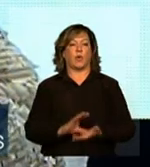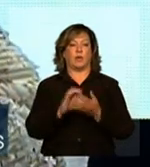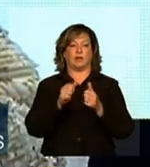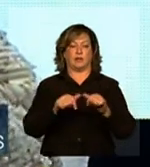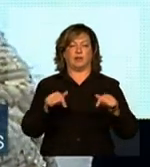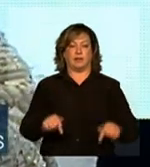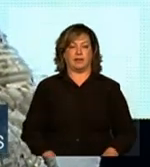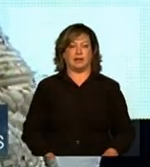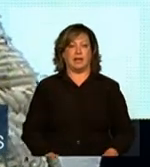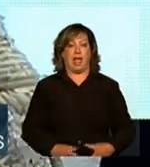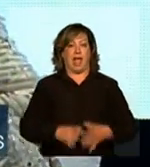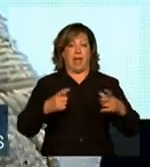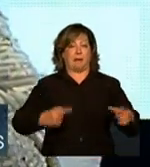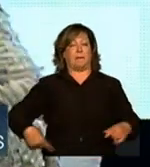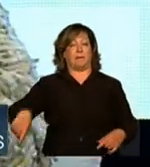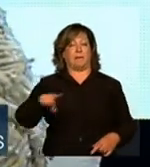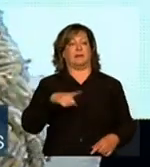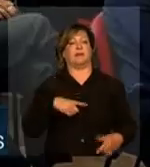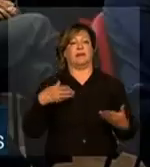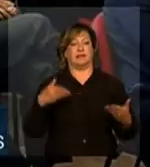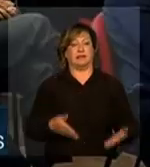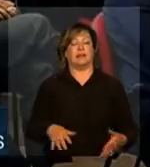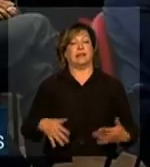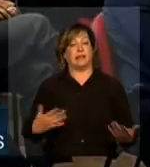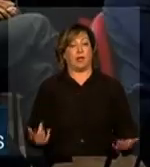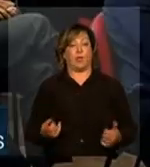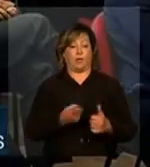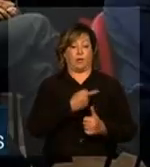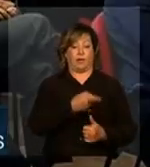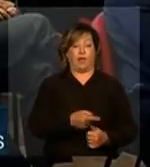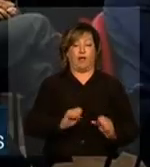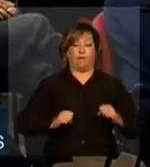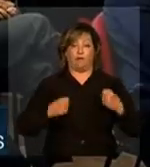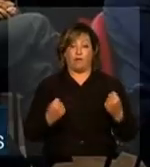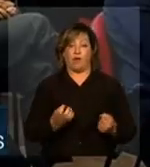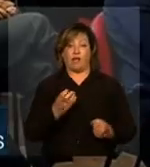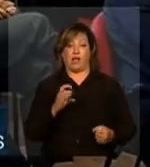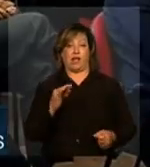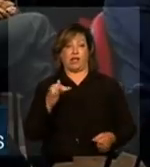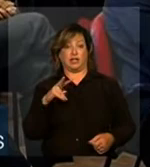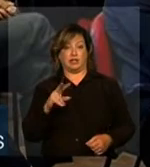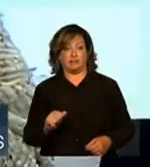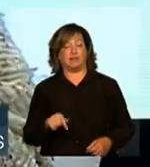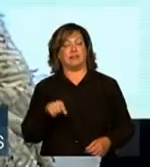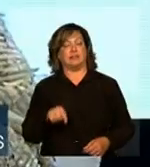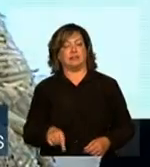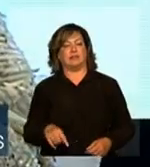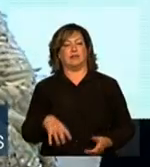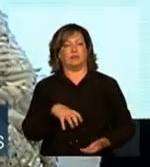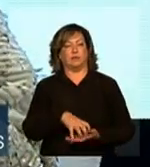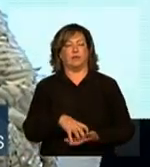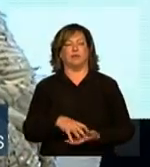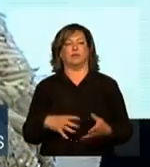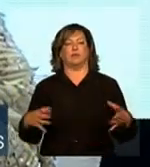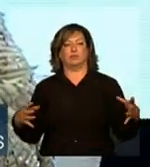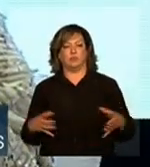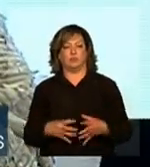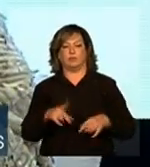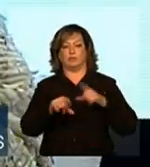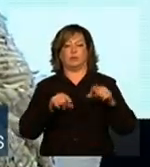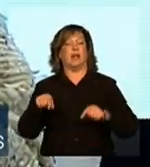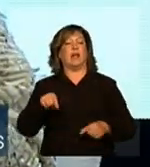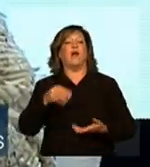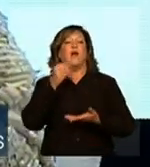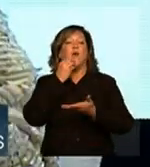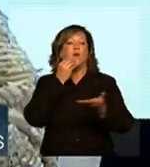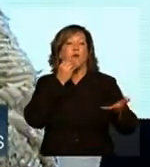aqui, a grande maioria presentes. Então, a força criativa dessa construção coletiva e desse